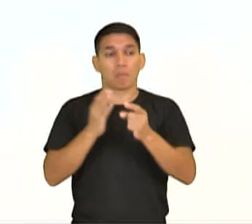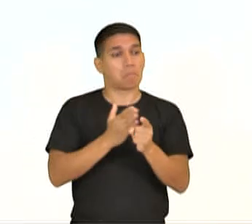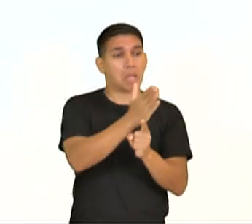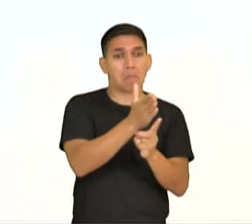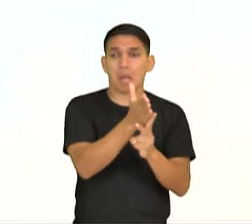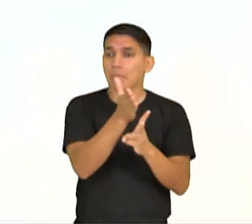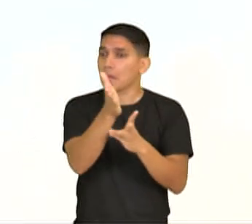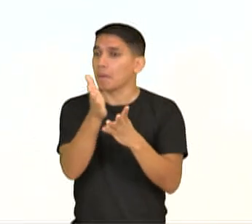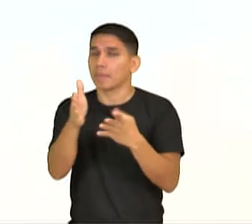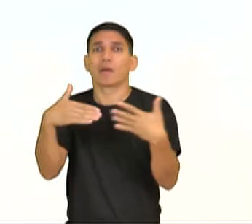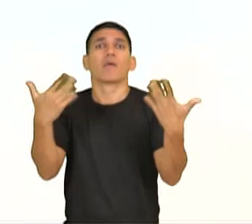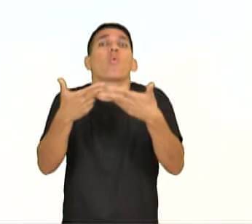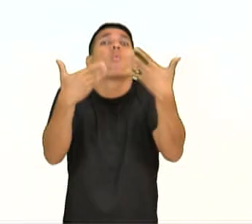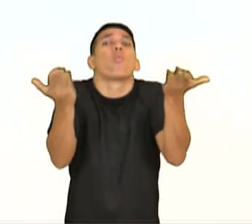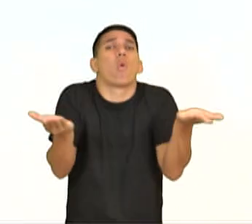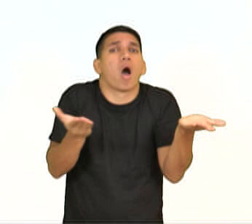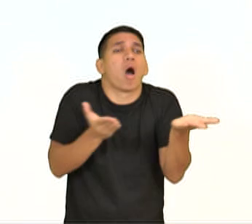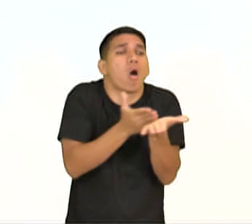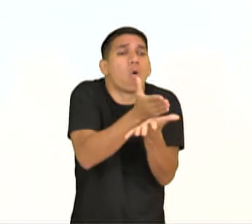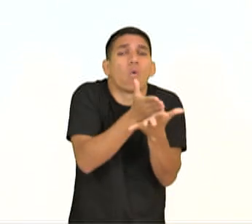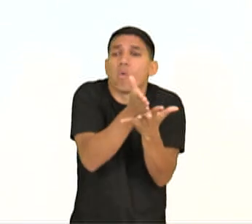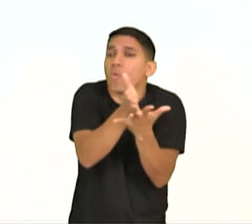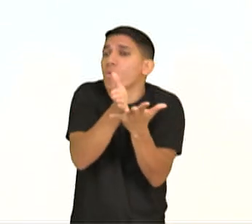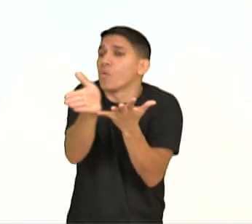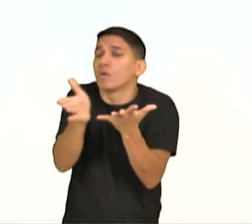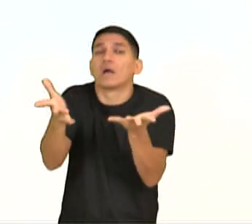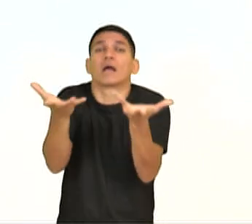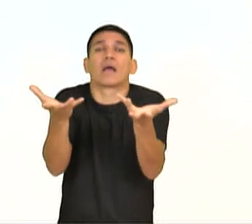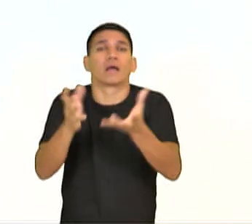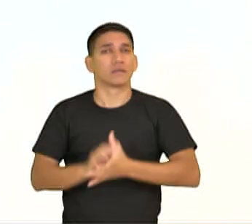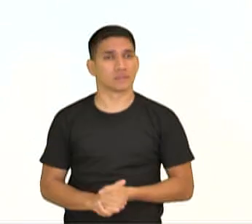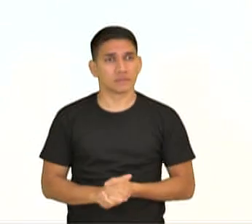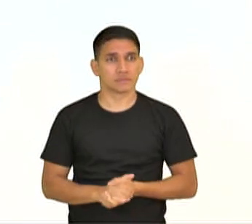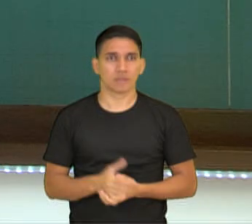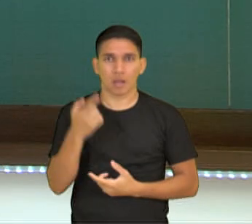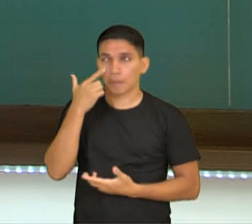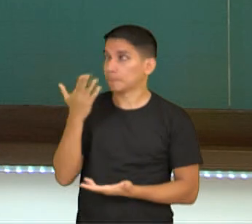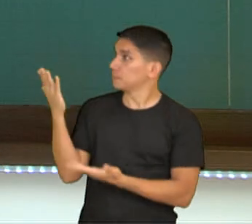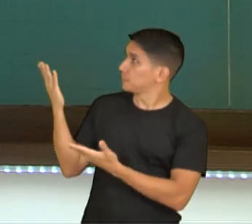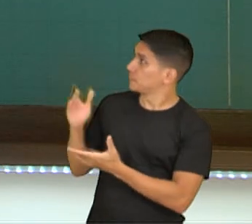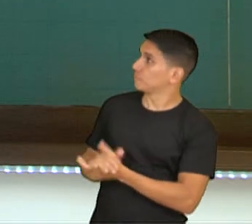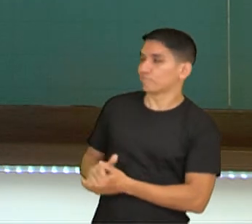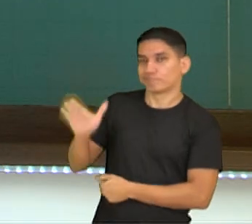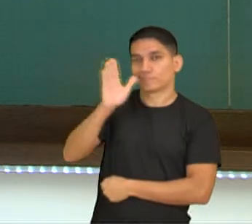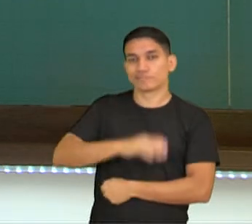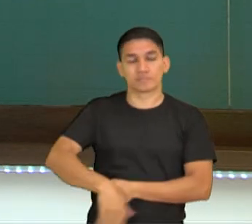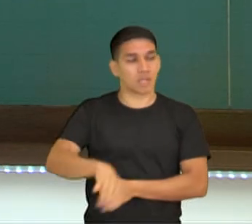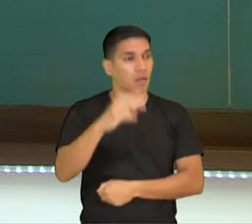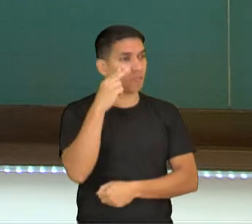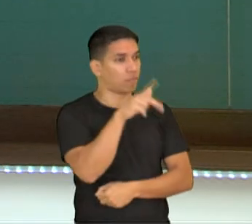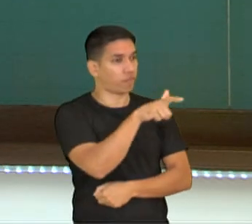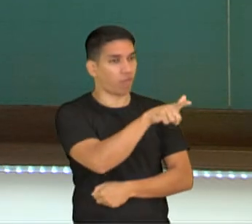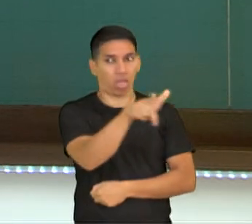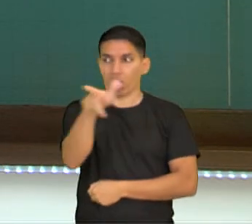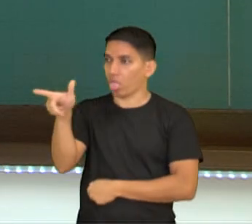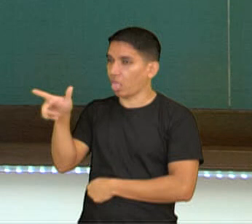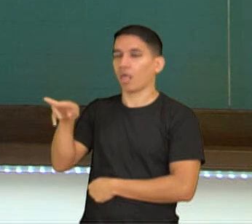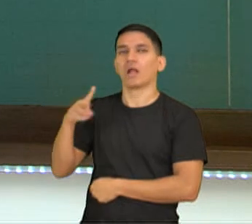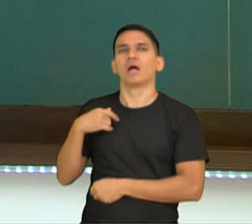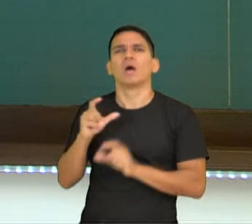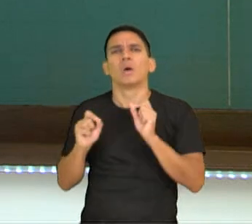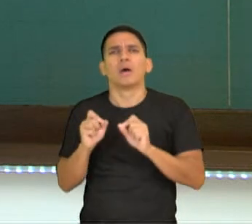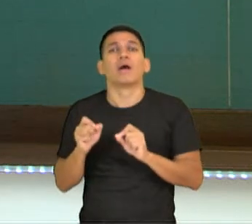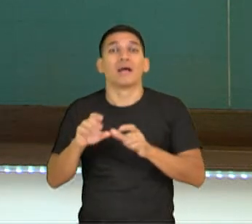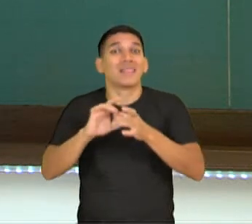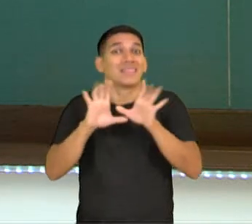condição. Olha quantos caminhos existem aqui, ó. Vejam, tá aqui esse rapazinho ali olhando para várias estradas. O livre-arbítrio é justamente